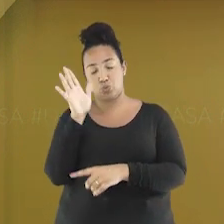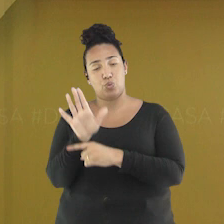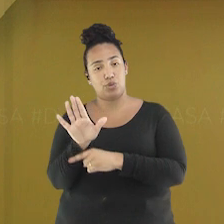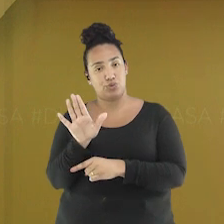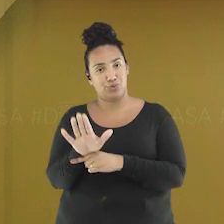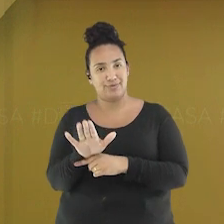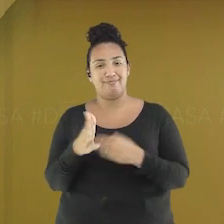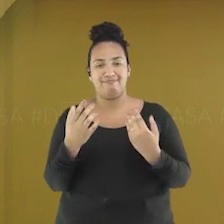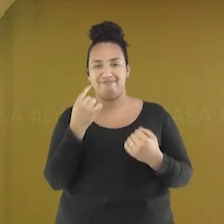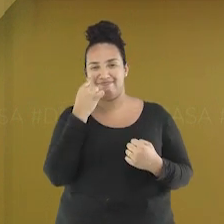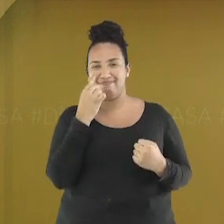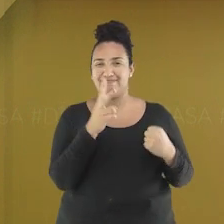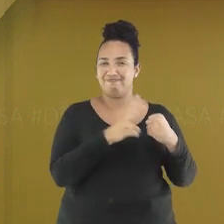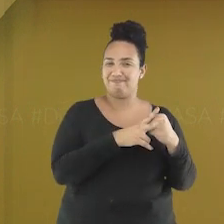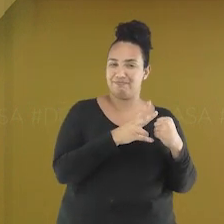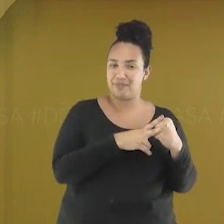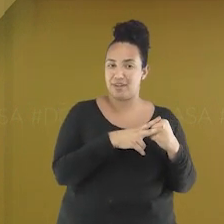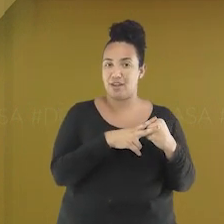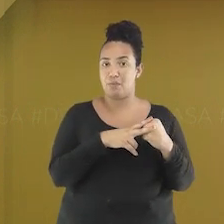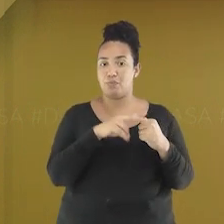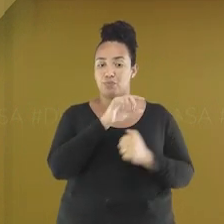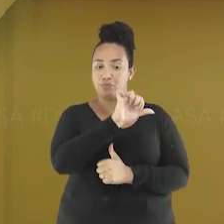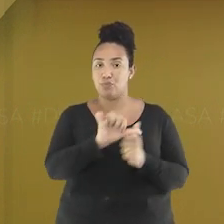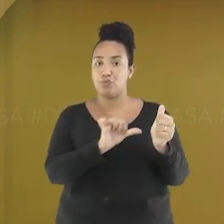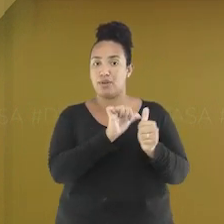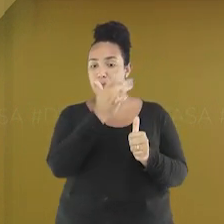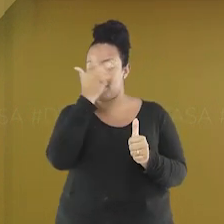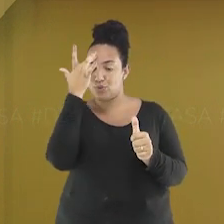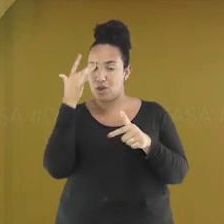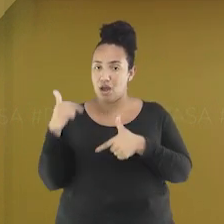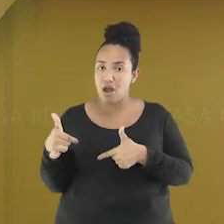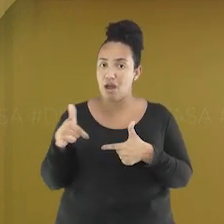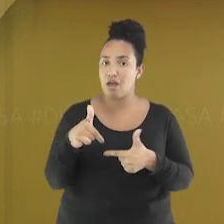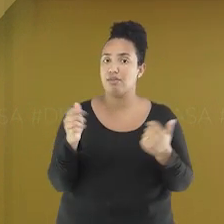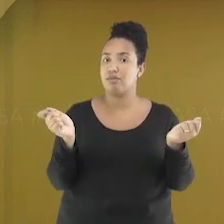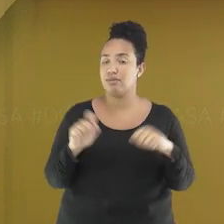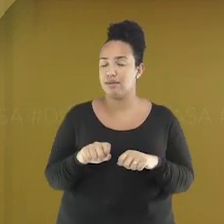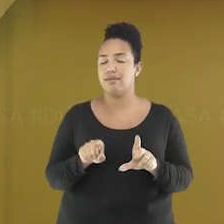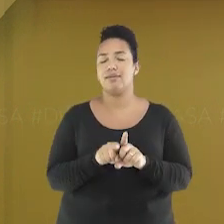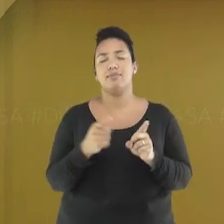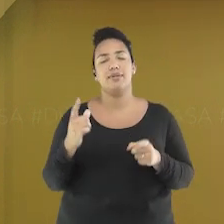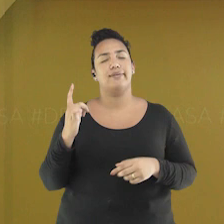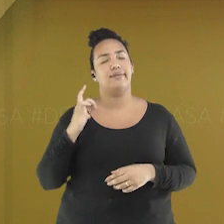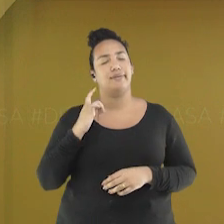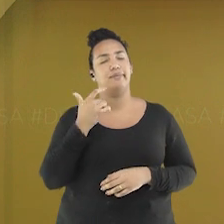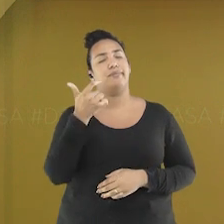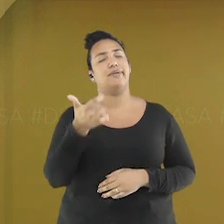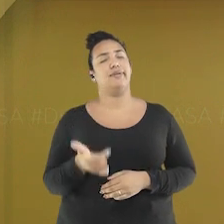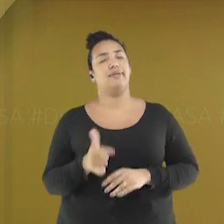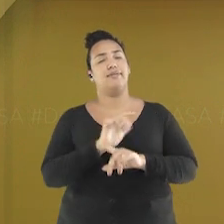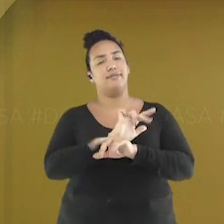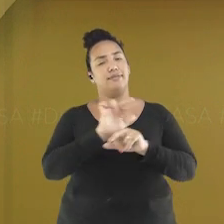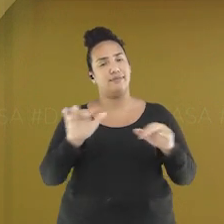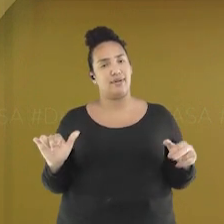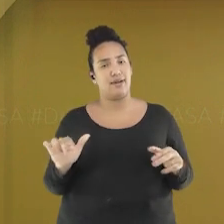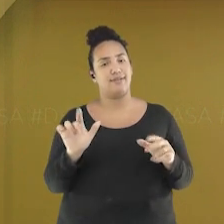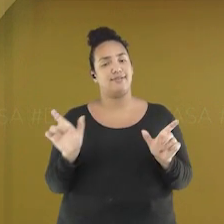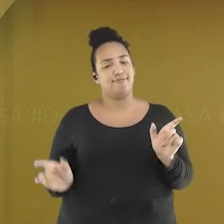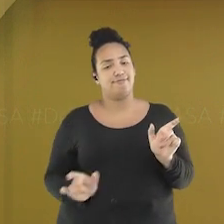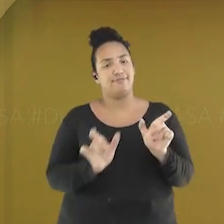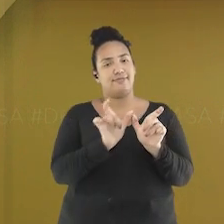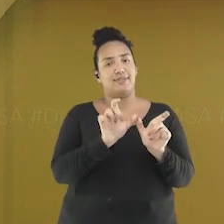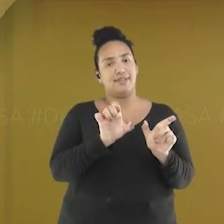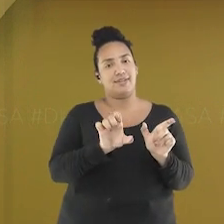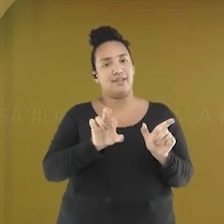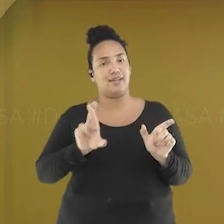aqueles capazes de fazer a ação do verbo. Existem outras palavras terminadas em ER que não tem nada a ver com essas aqui, mas